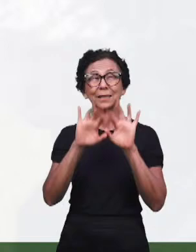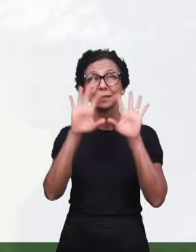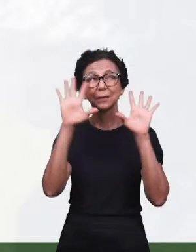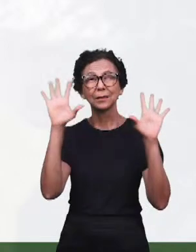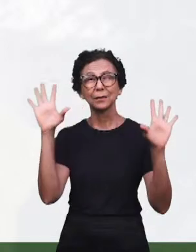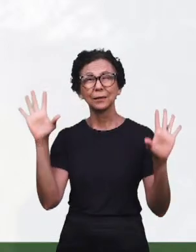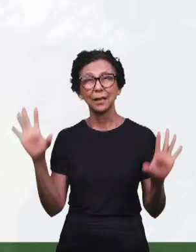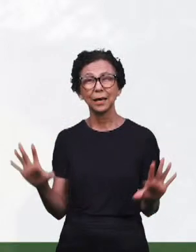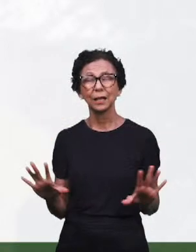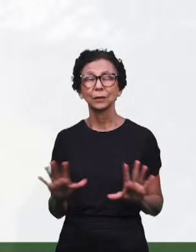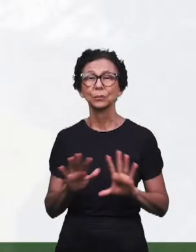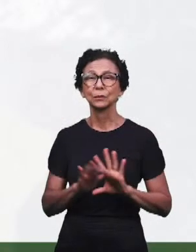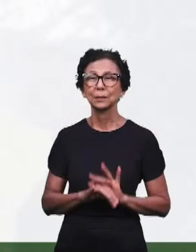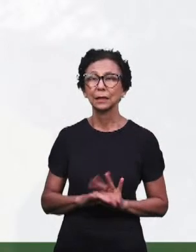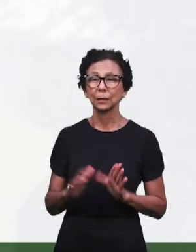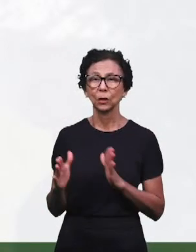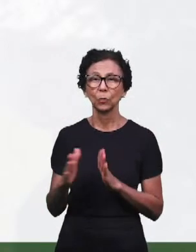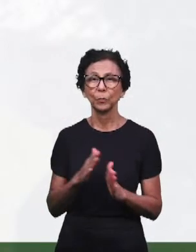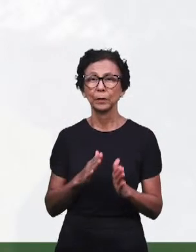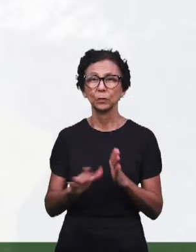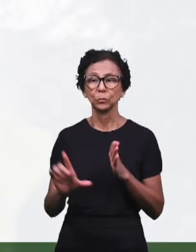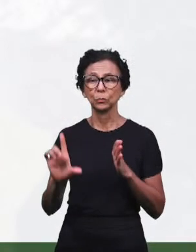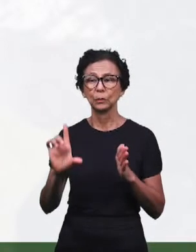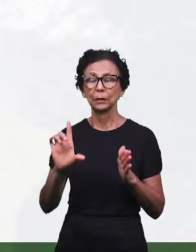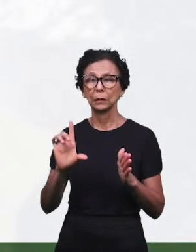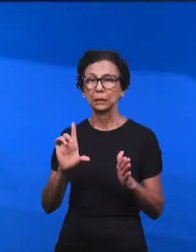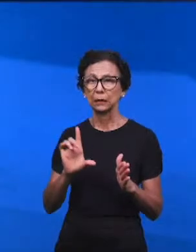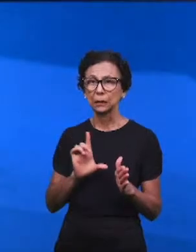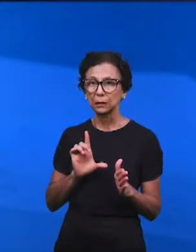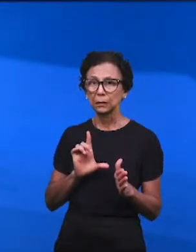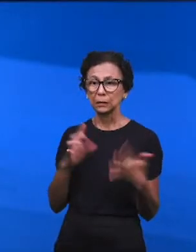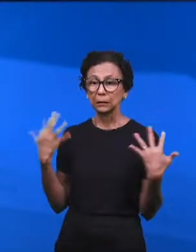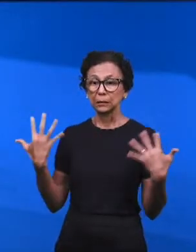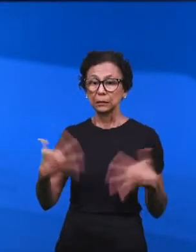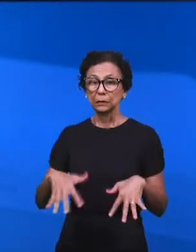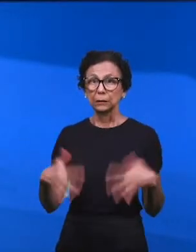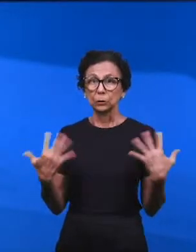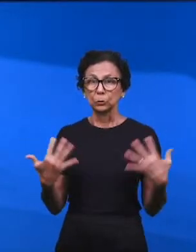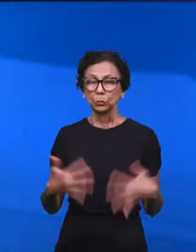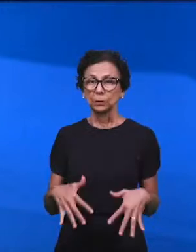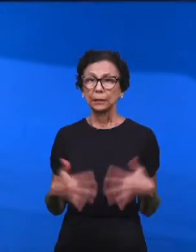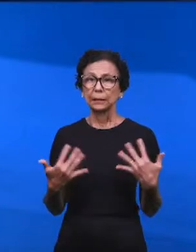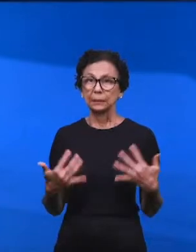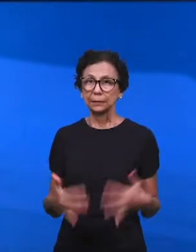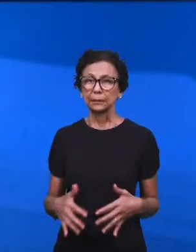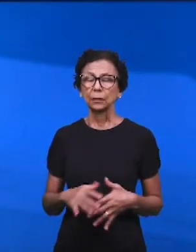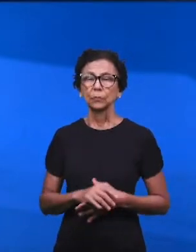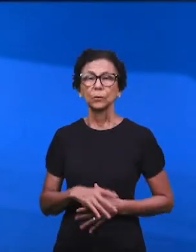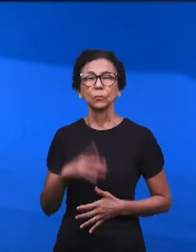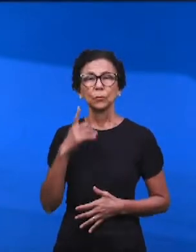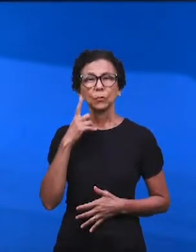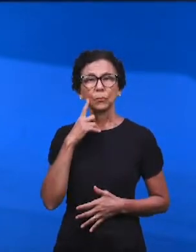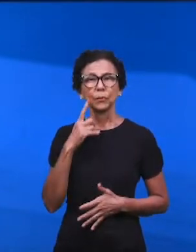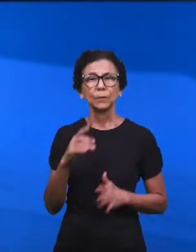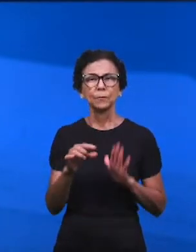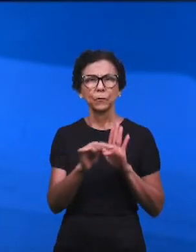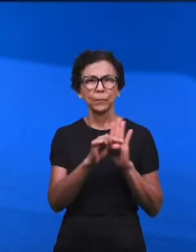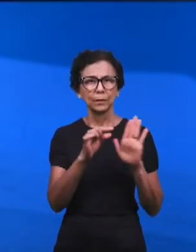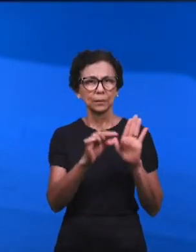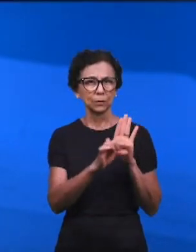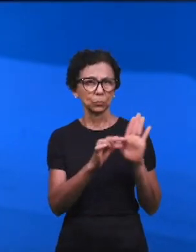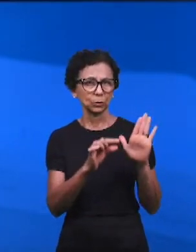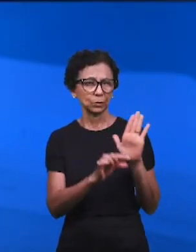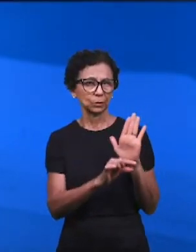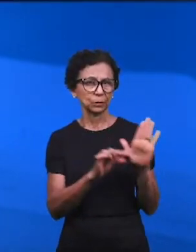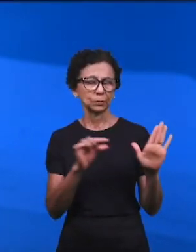Então, a pergunta exige a citação dos versos. Cite os versos. Nós vamos então agora para o estado de